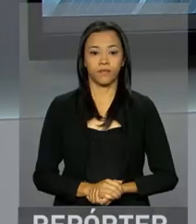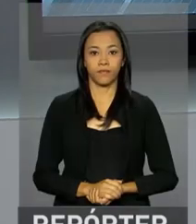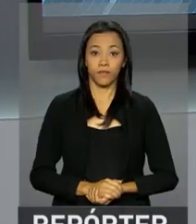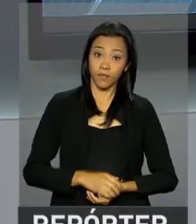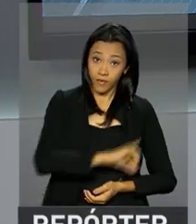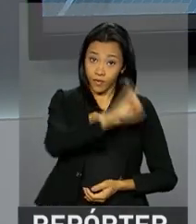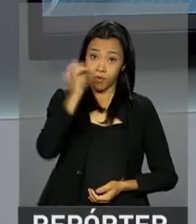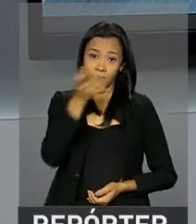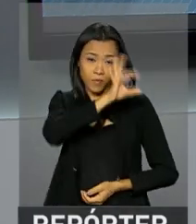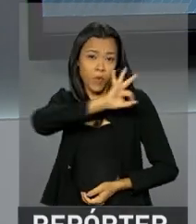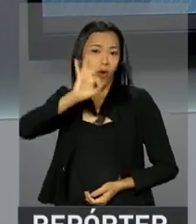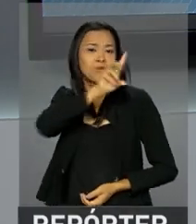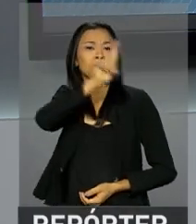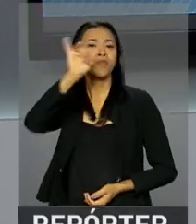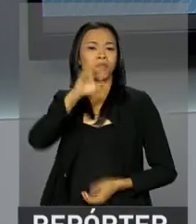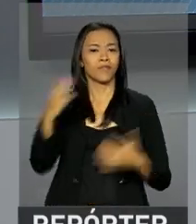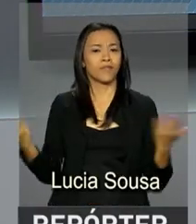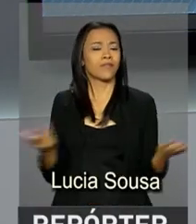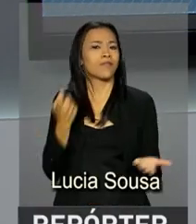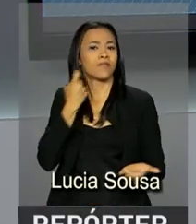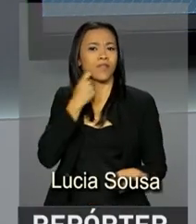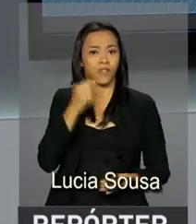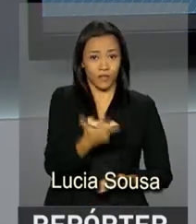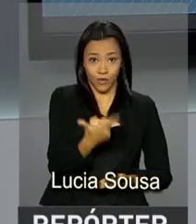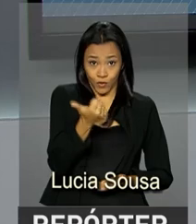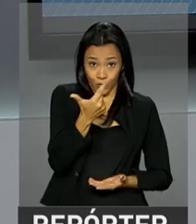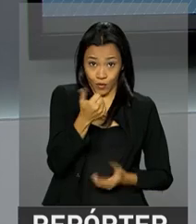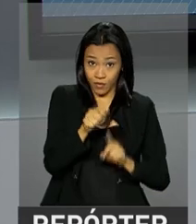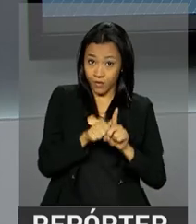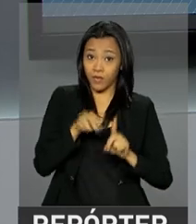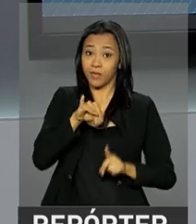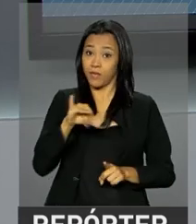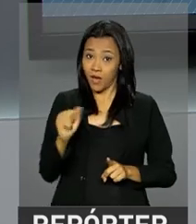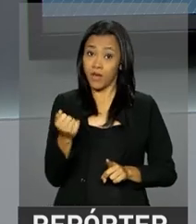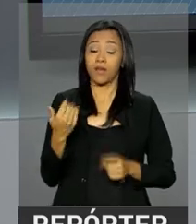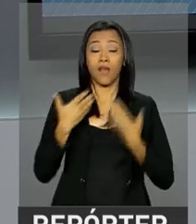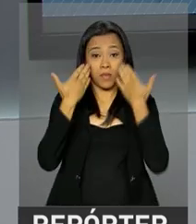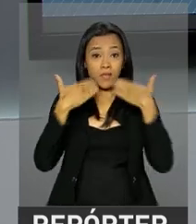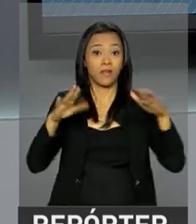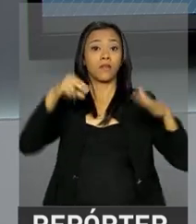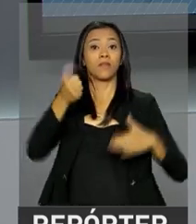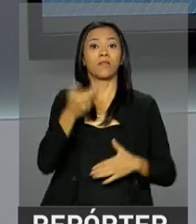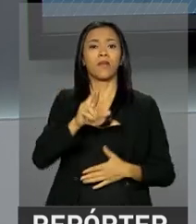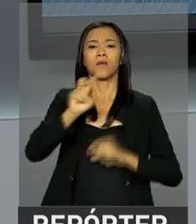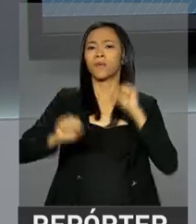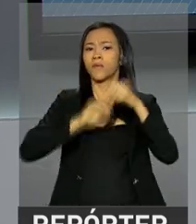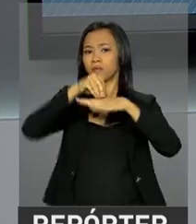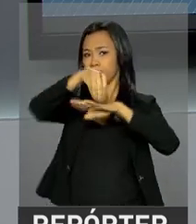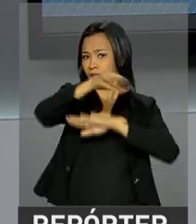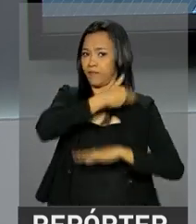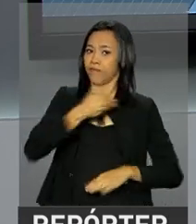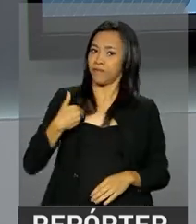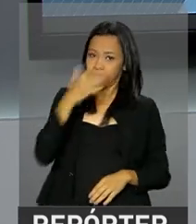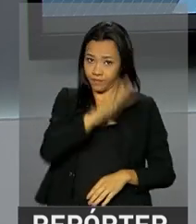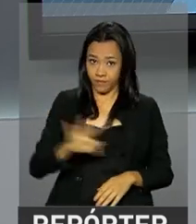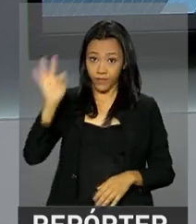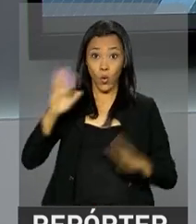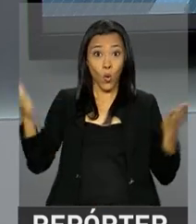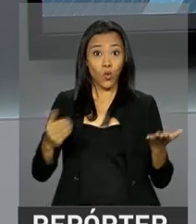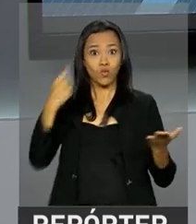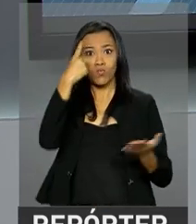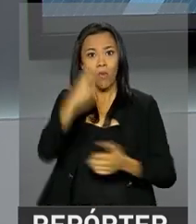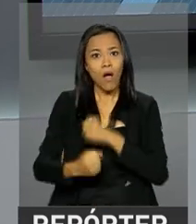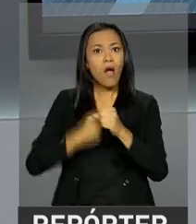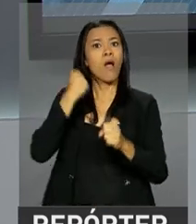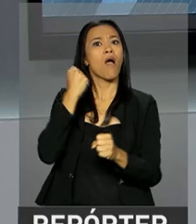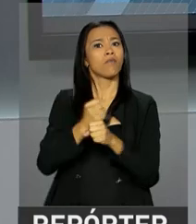Olá, um ótimo dia para você. Sexta-feira, 12 de maio, o repórter NBR está no ar com as notícias do governo federal. Hoje completa um ano